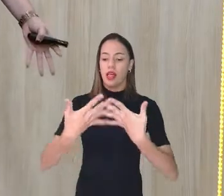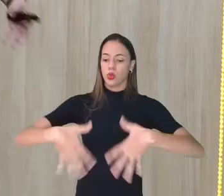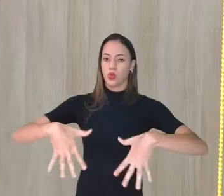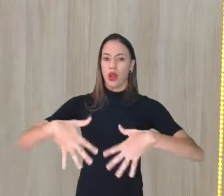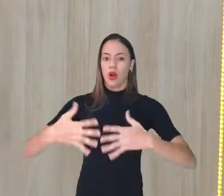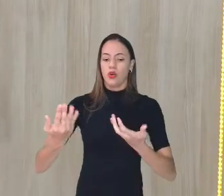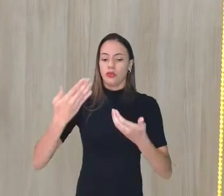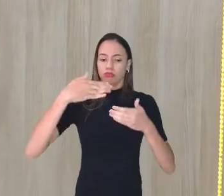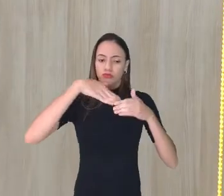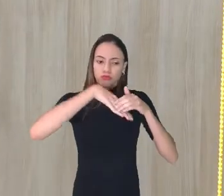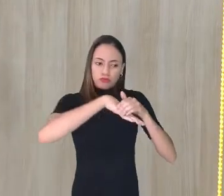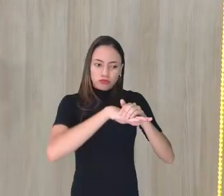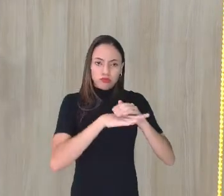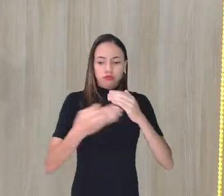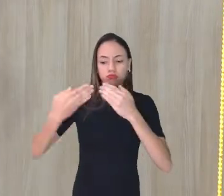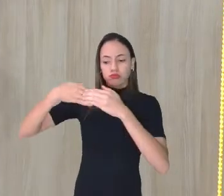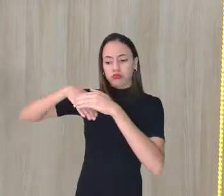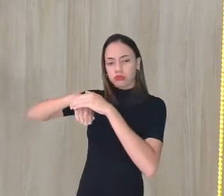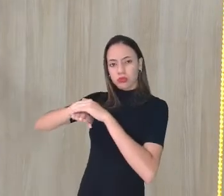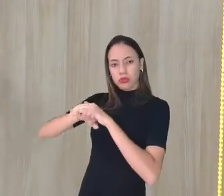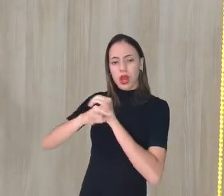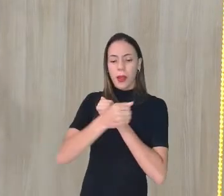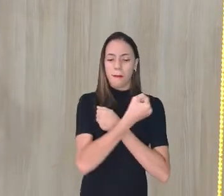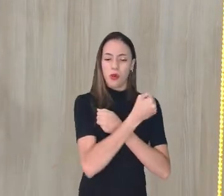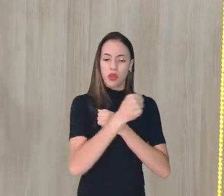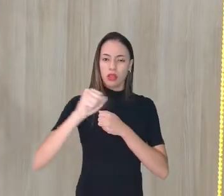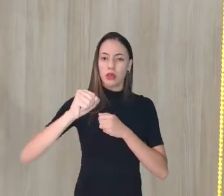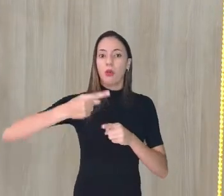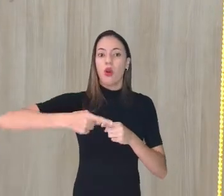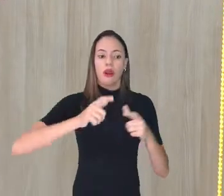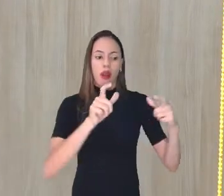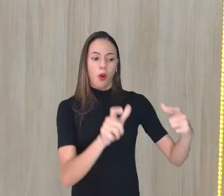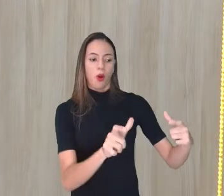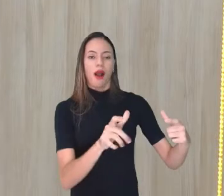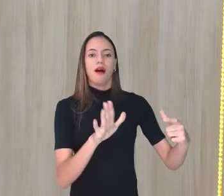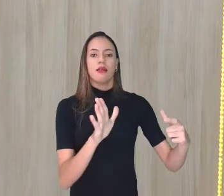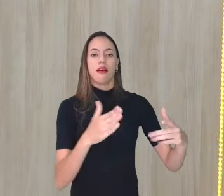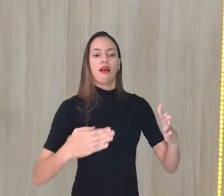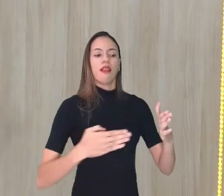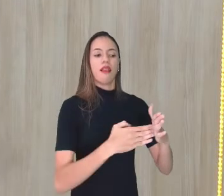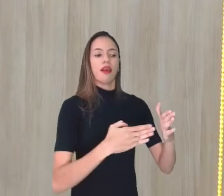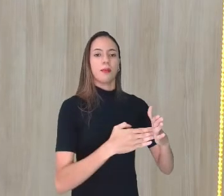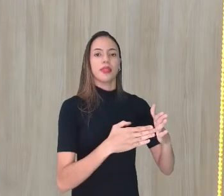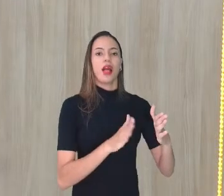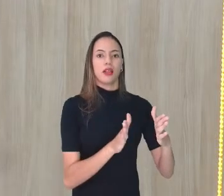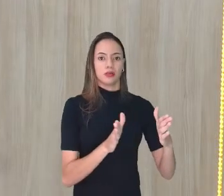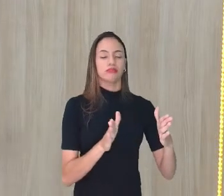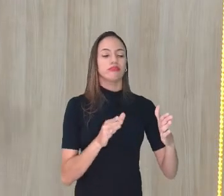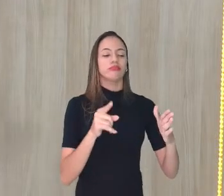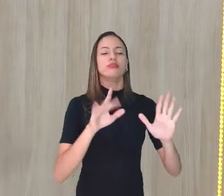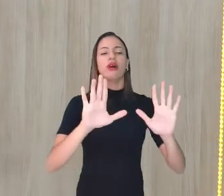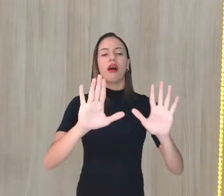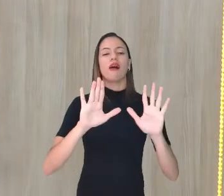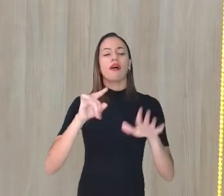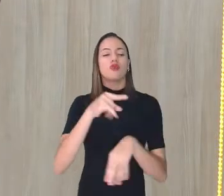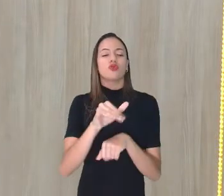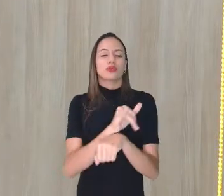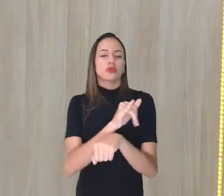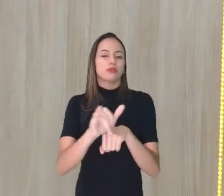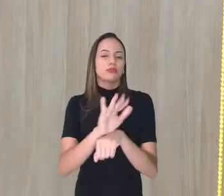né, num território limitado, mas é uma forma dos seres